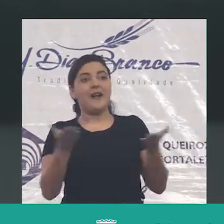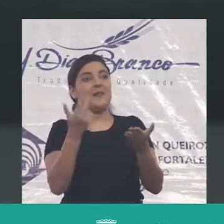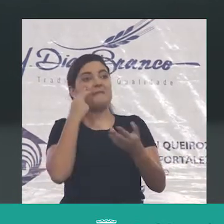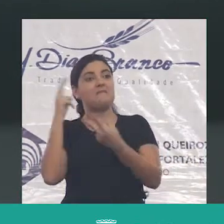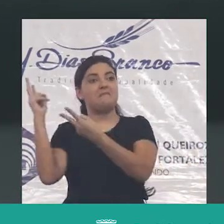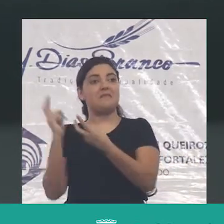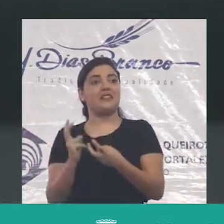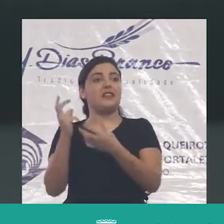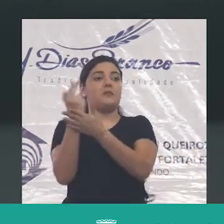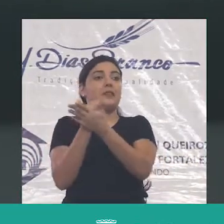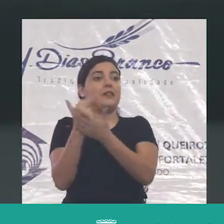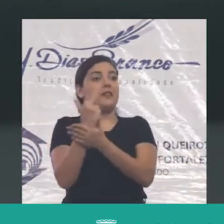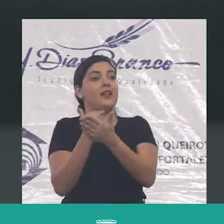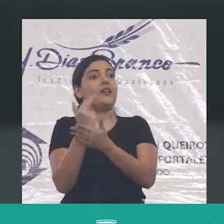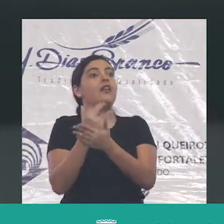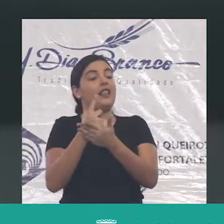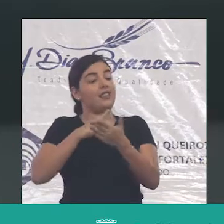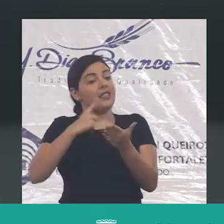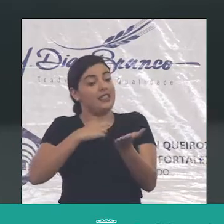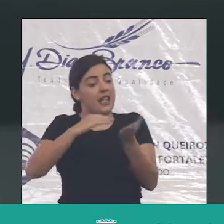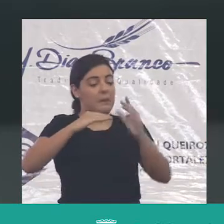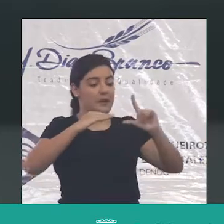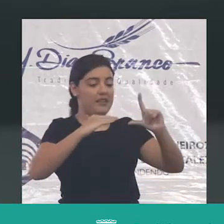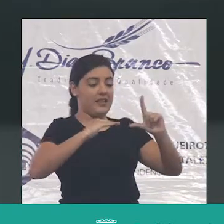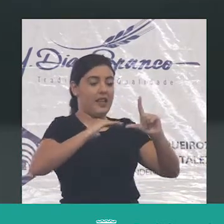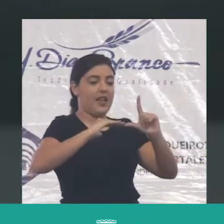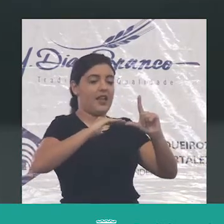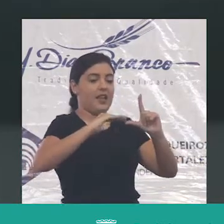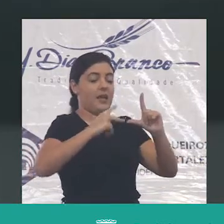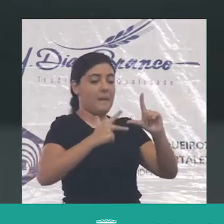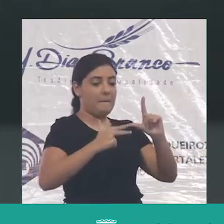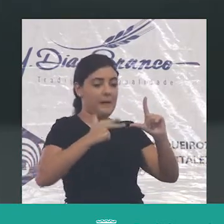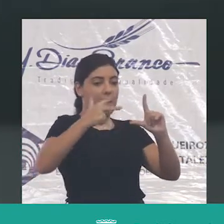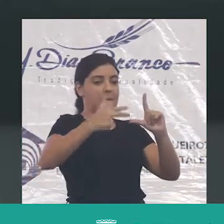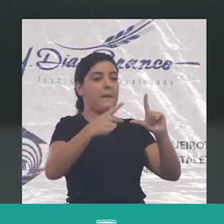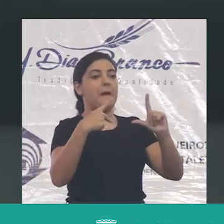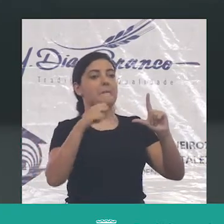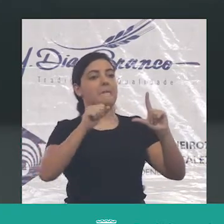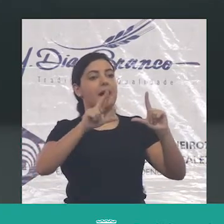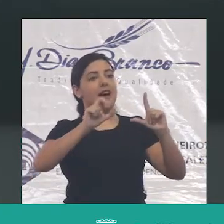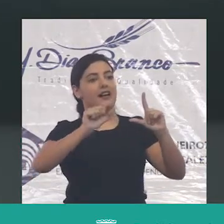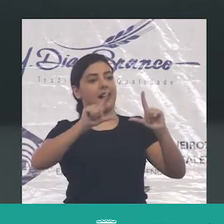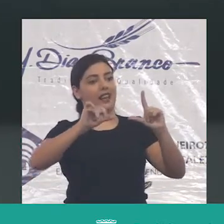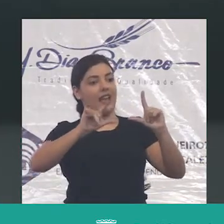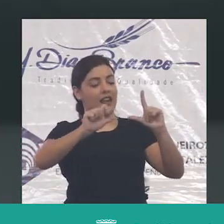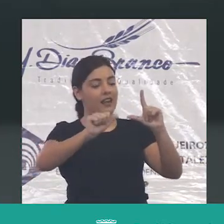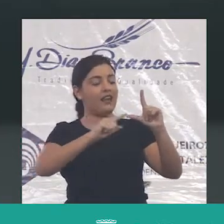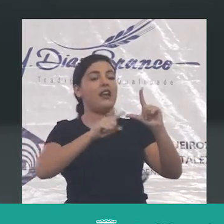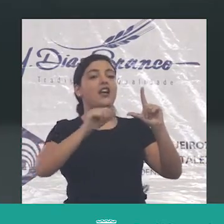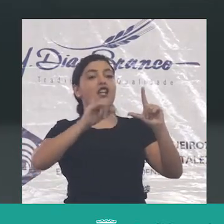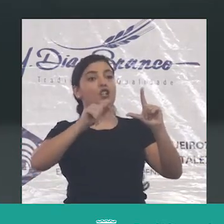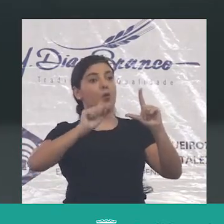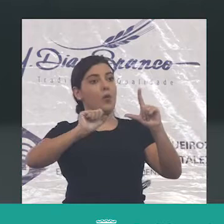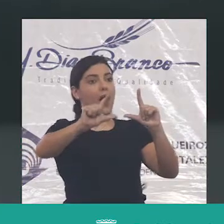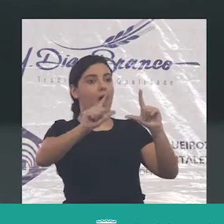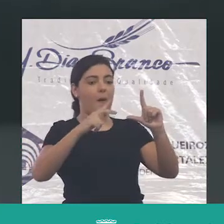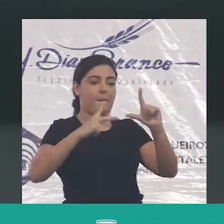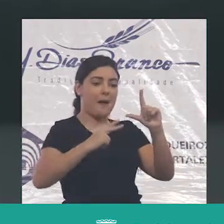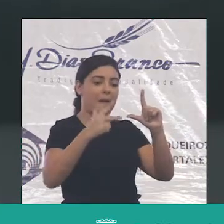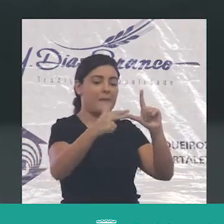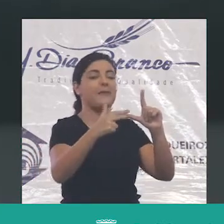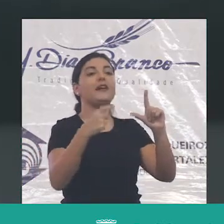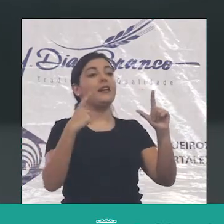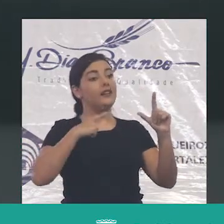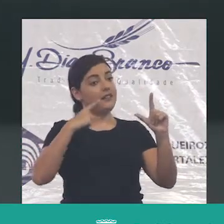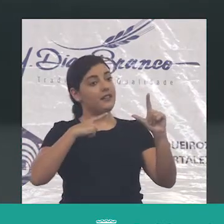frente e atrás 2 bases que eu vou ter como bases paralelas e iguais. Então isso aqui, mais uma vez,